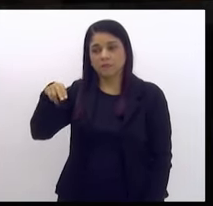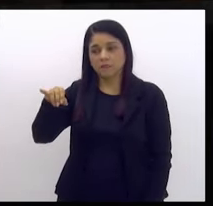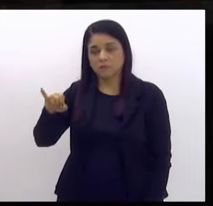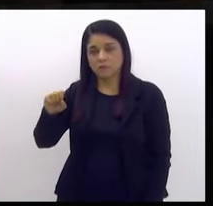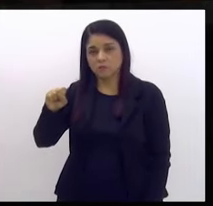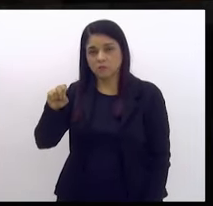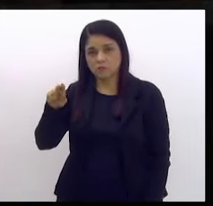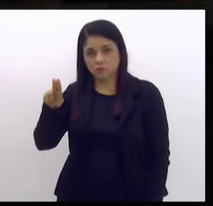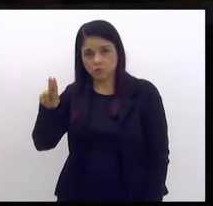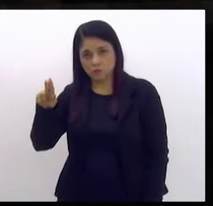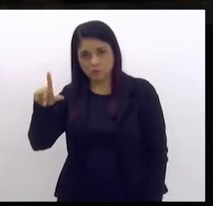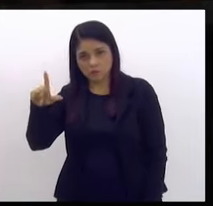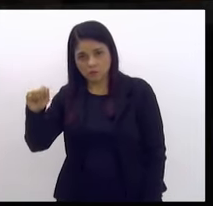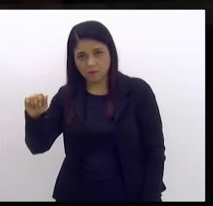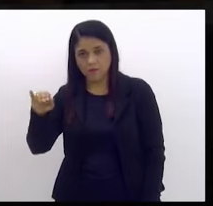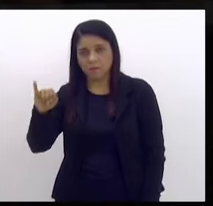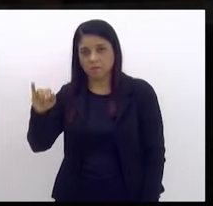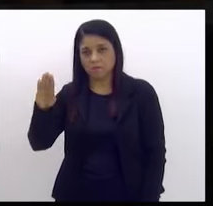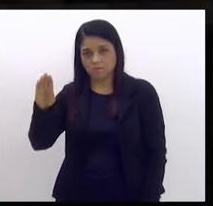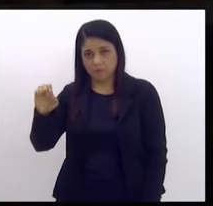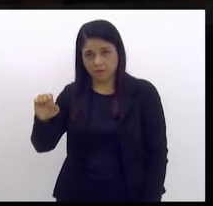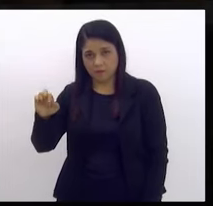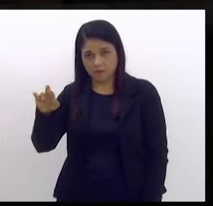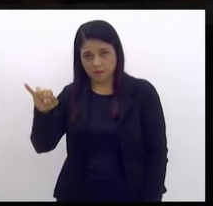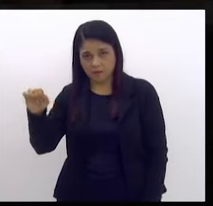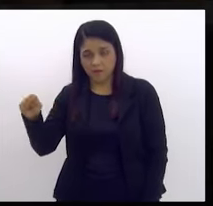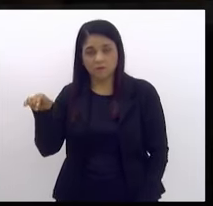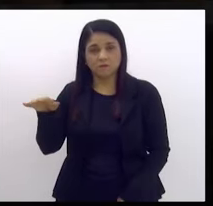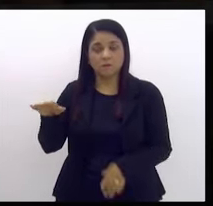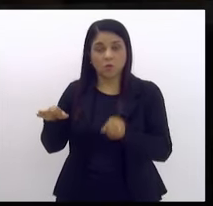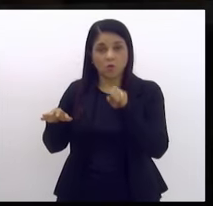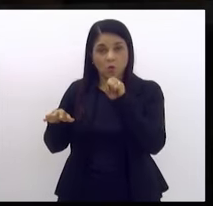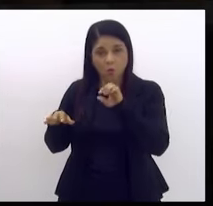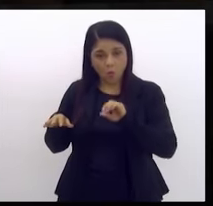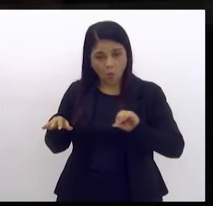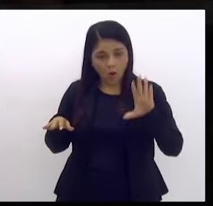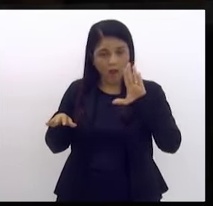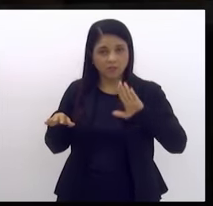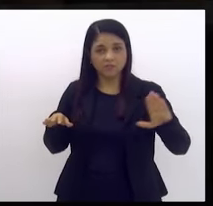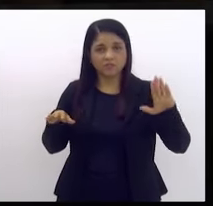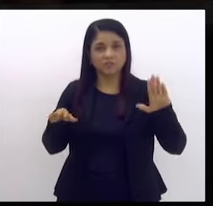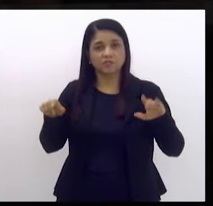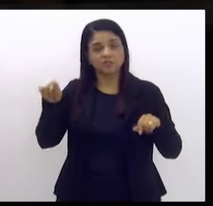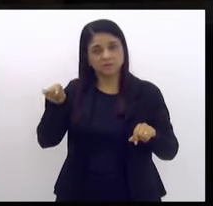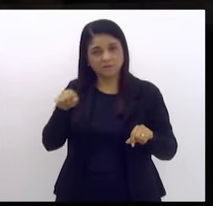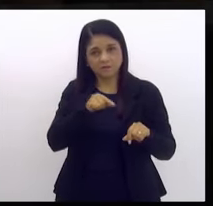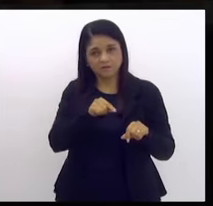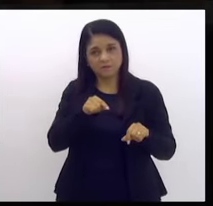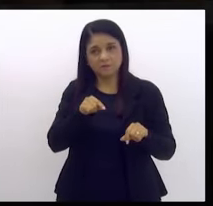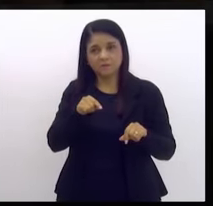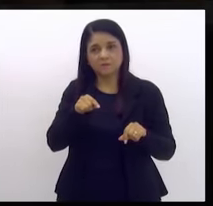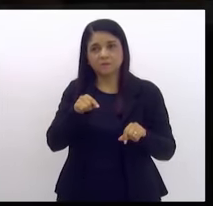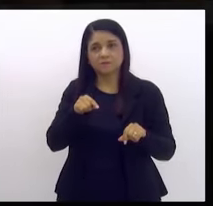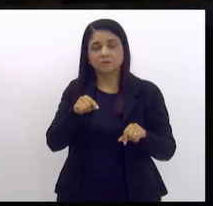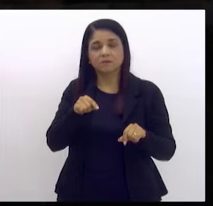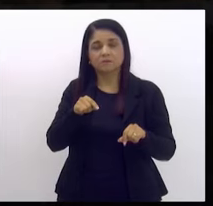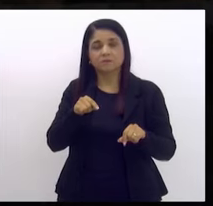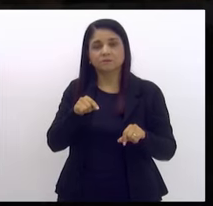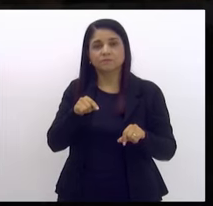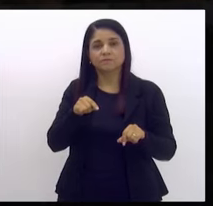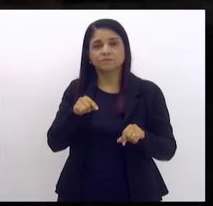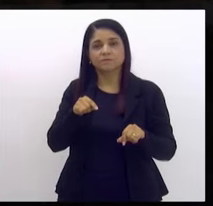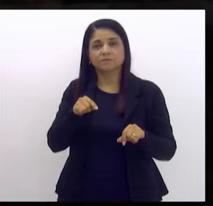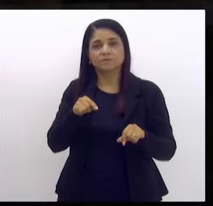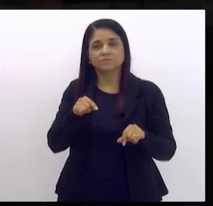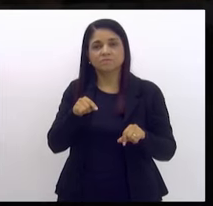na parte mais a oeste da Península Ibérica, do Minho ao Mondego,